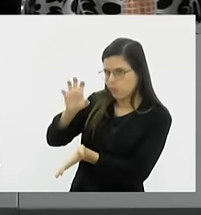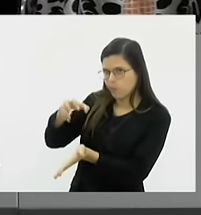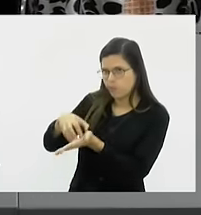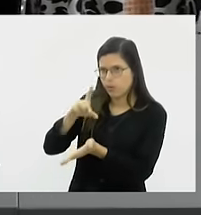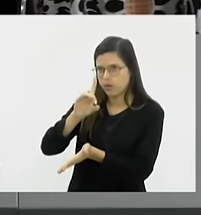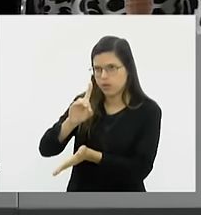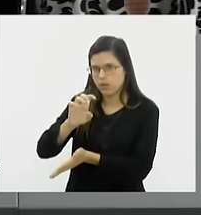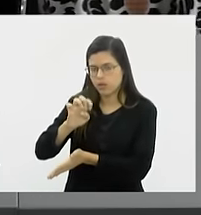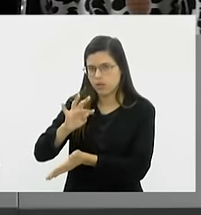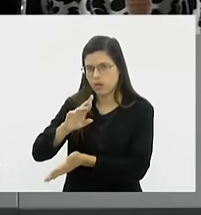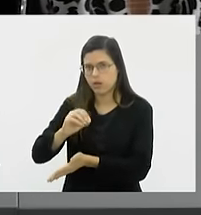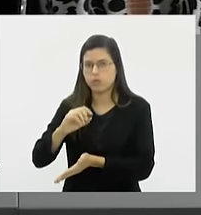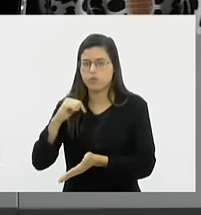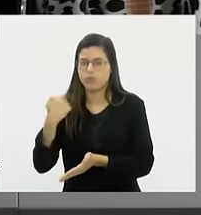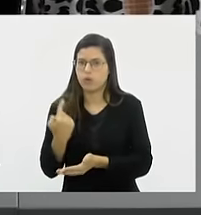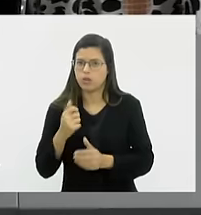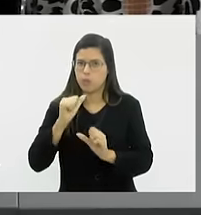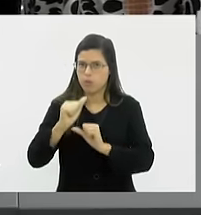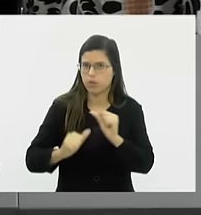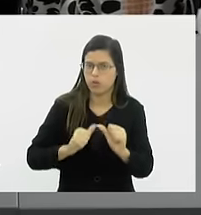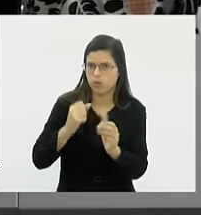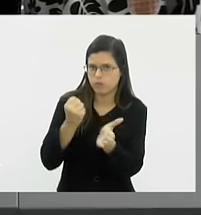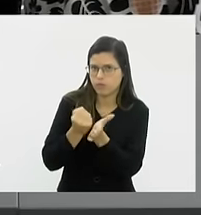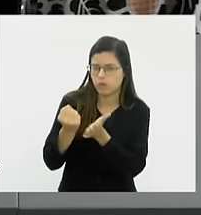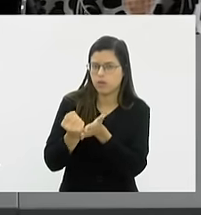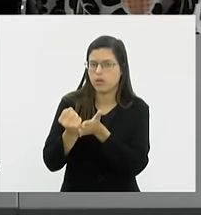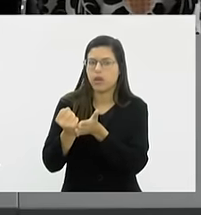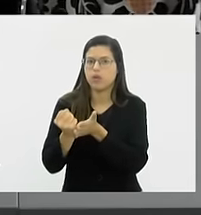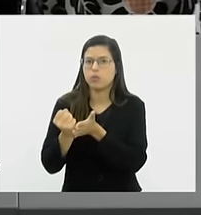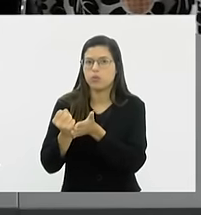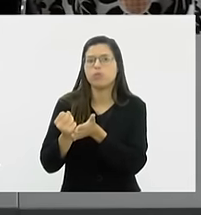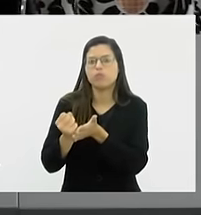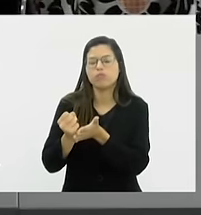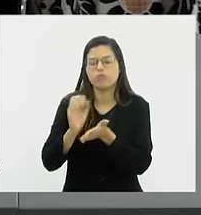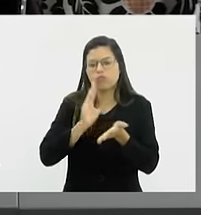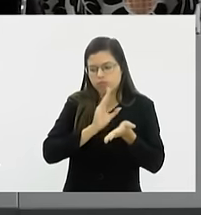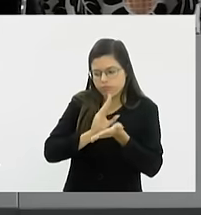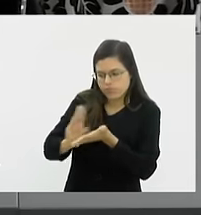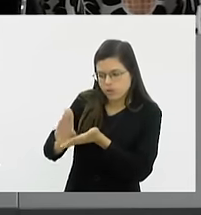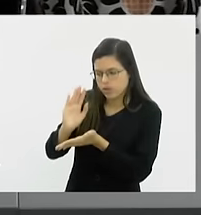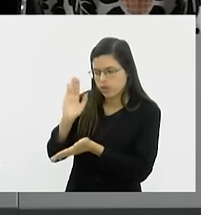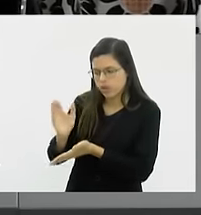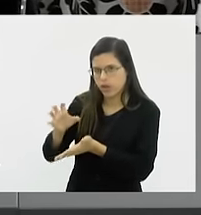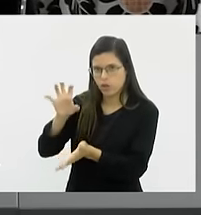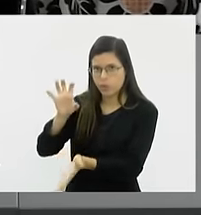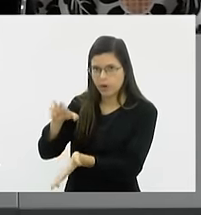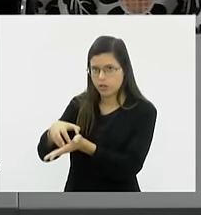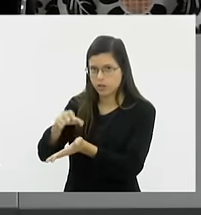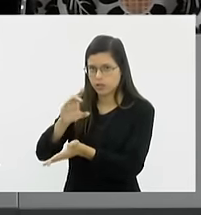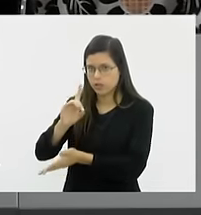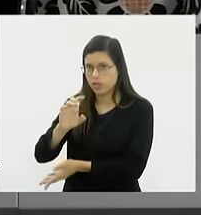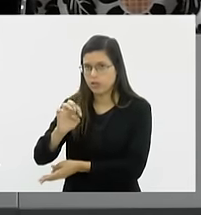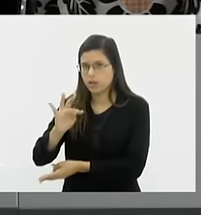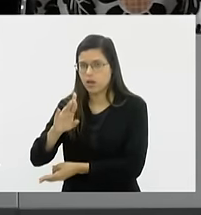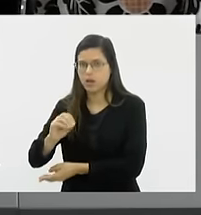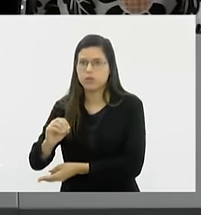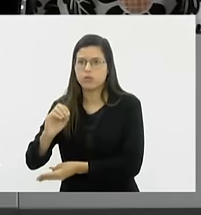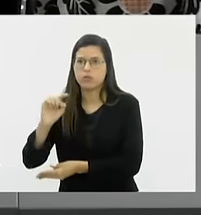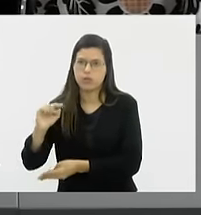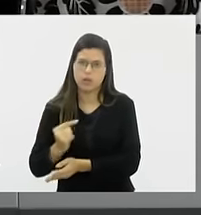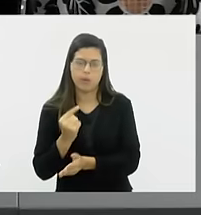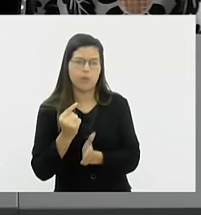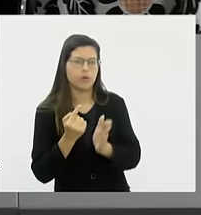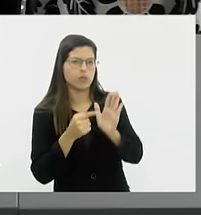mudamos e, conforme o contrato, o recurso passou a entrar para o Detro e, após, fazer prestação de contas e ir para a